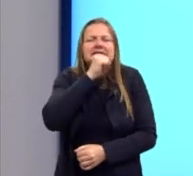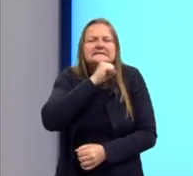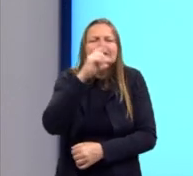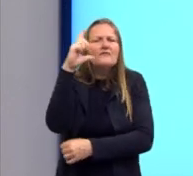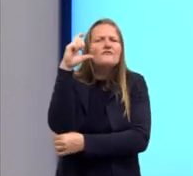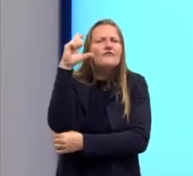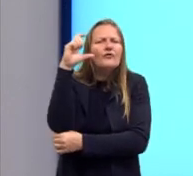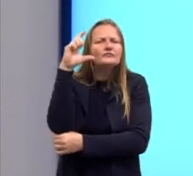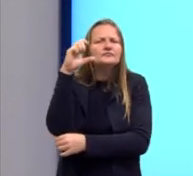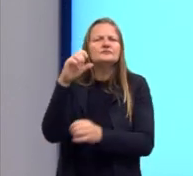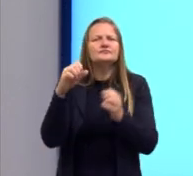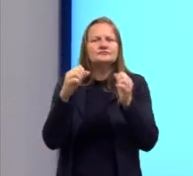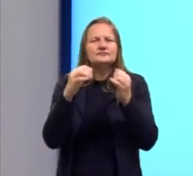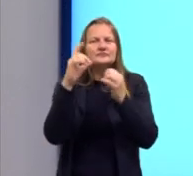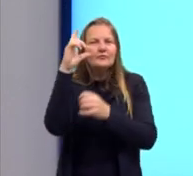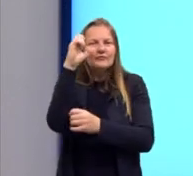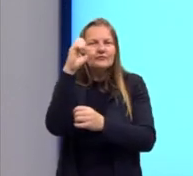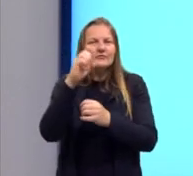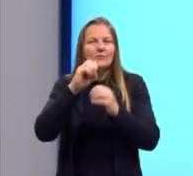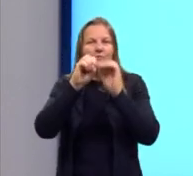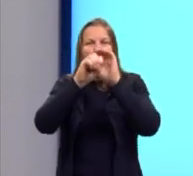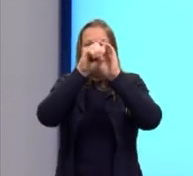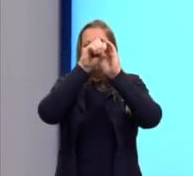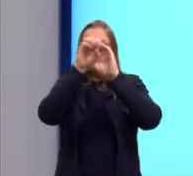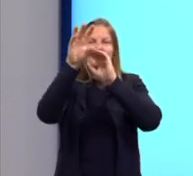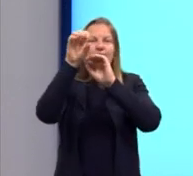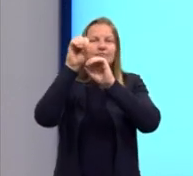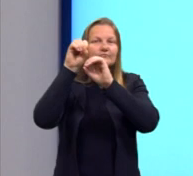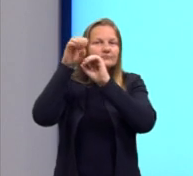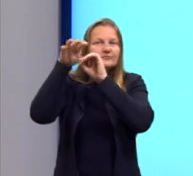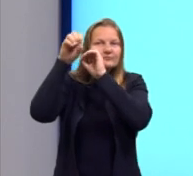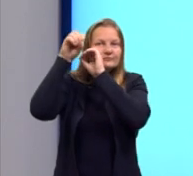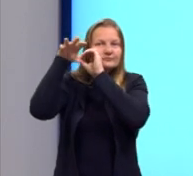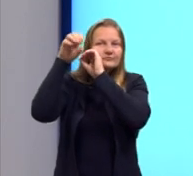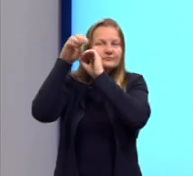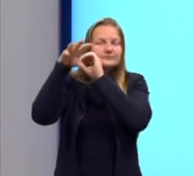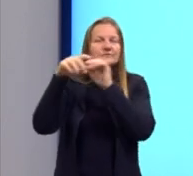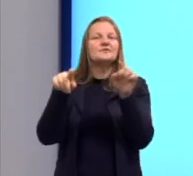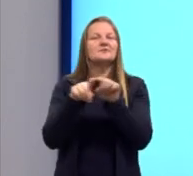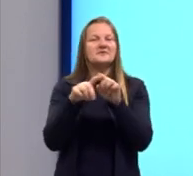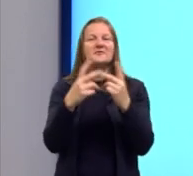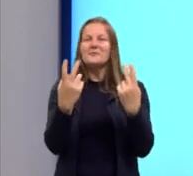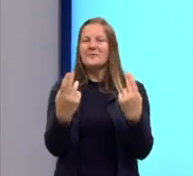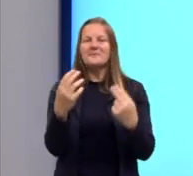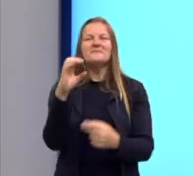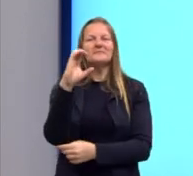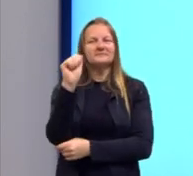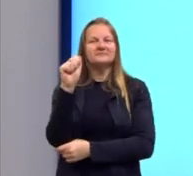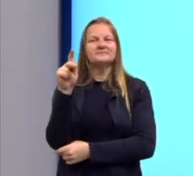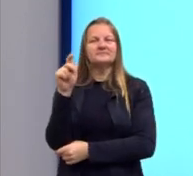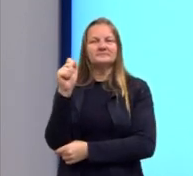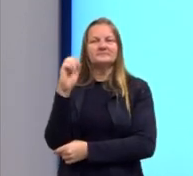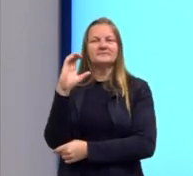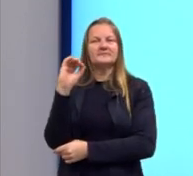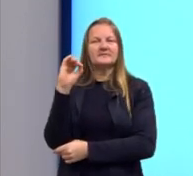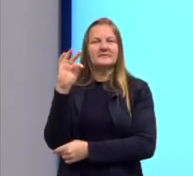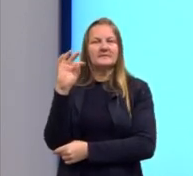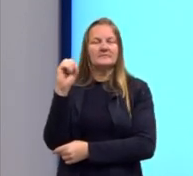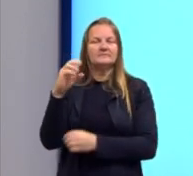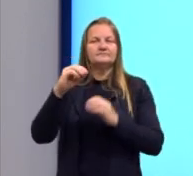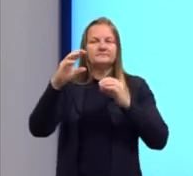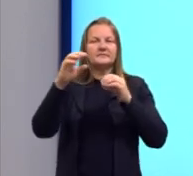é que a gente tinha o flash na ele é uma espécie de um capacitor porque ele era uma